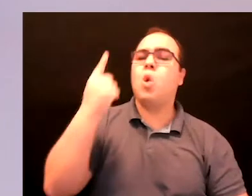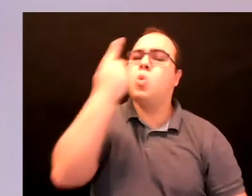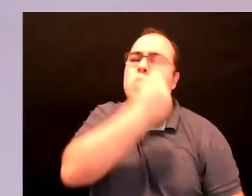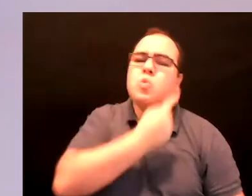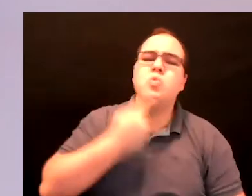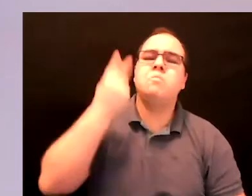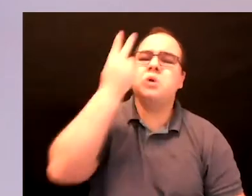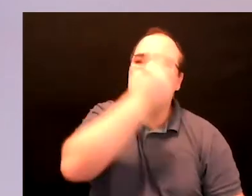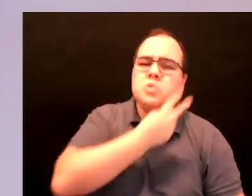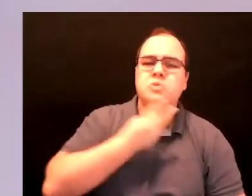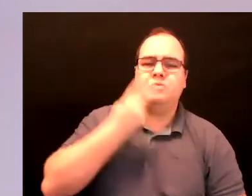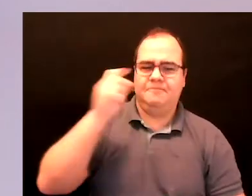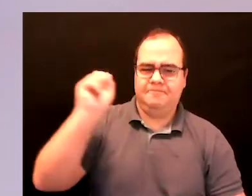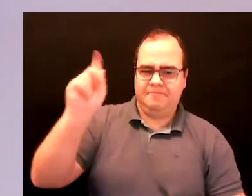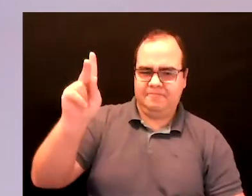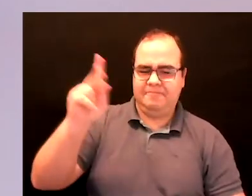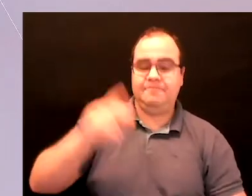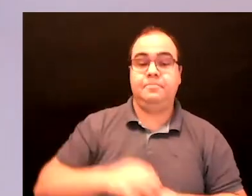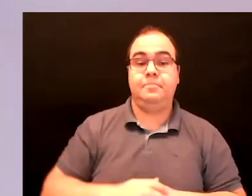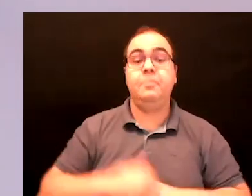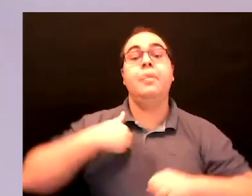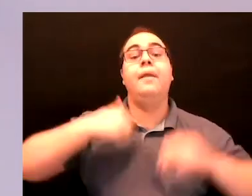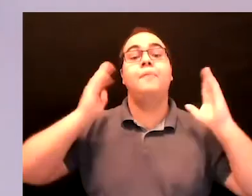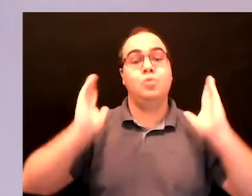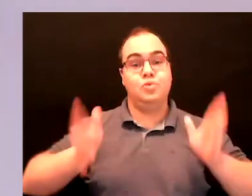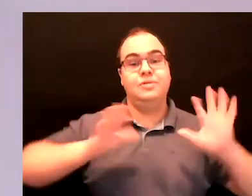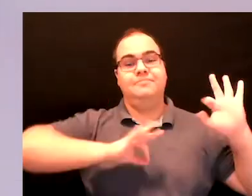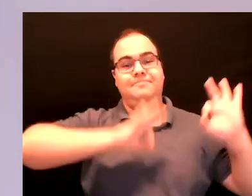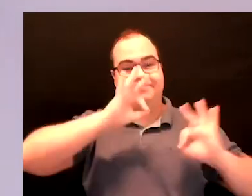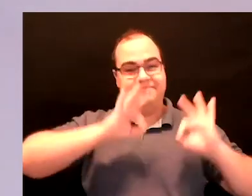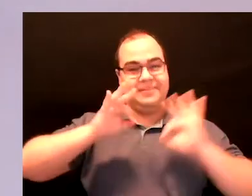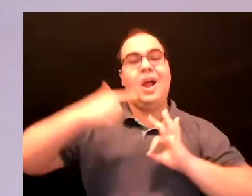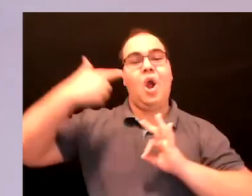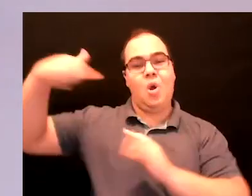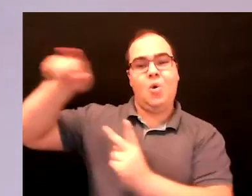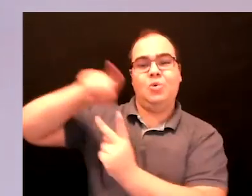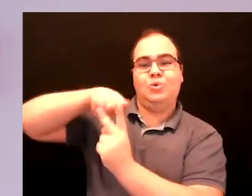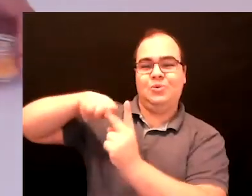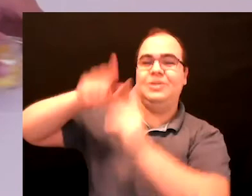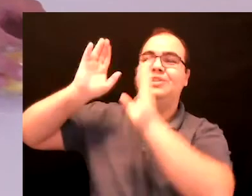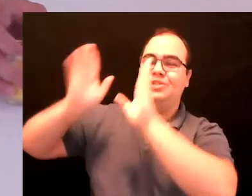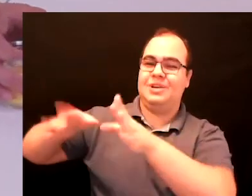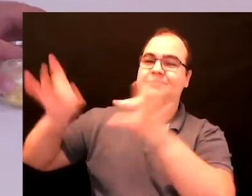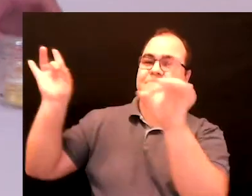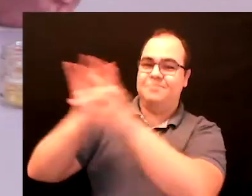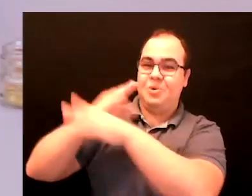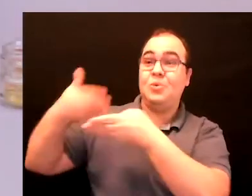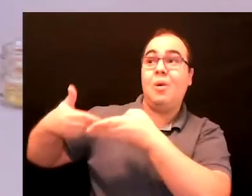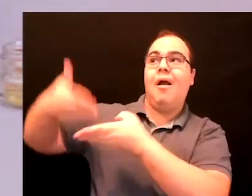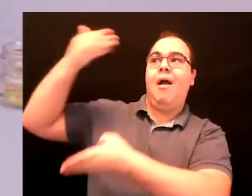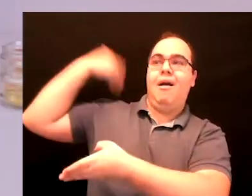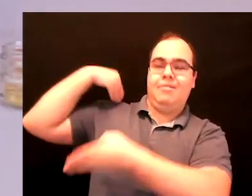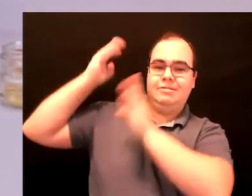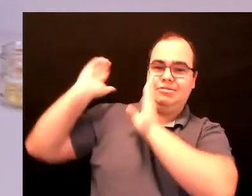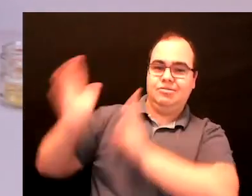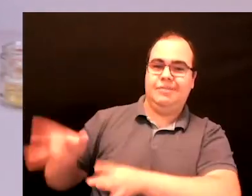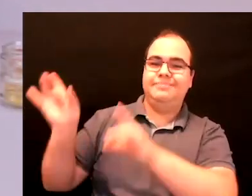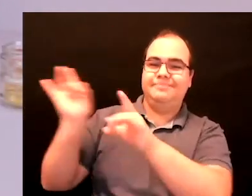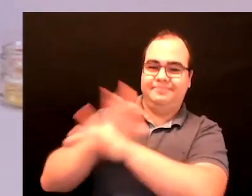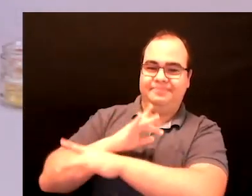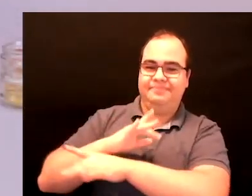Isso deve demorar em torno de uma, duas horas, tá? Eu já preparei outros dois, né,